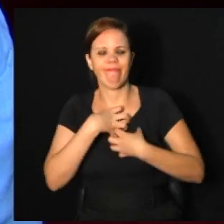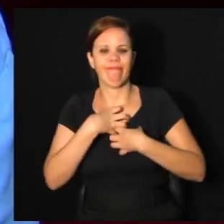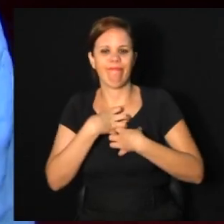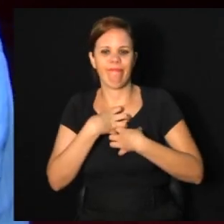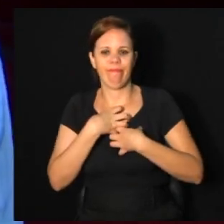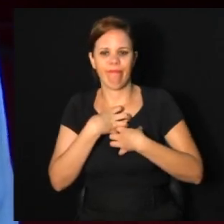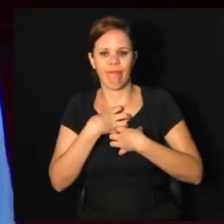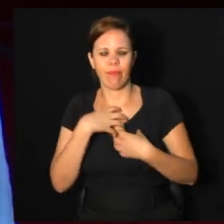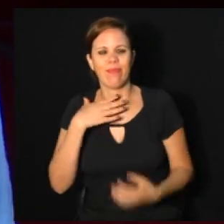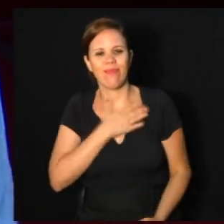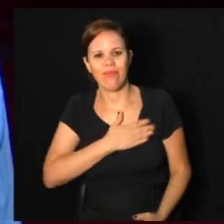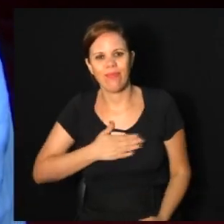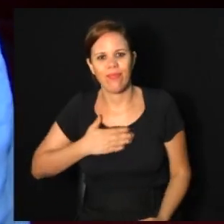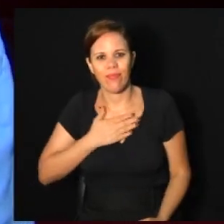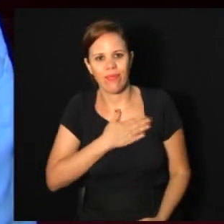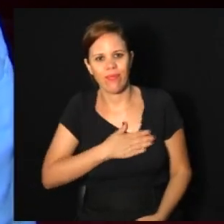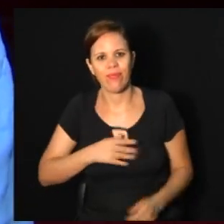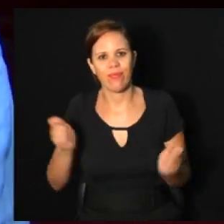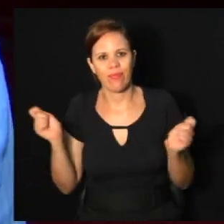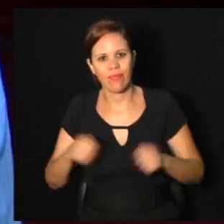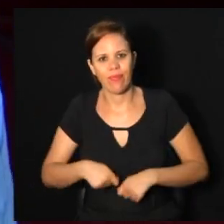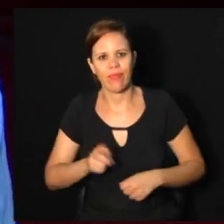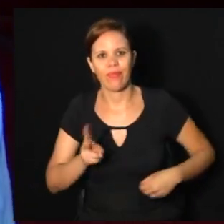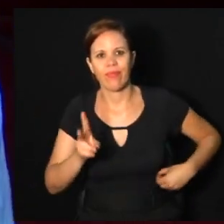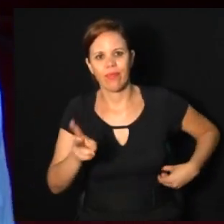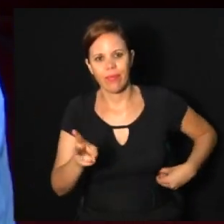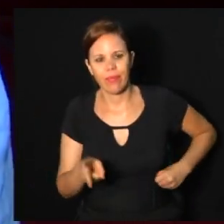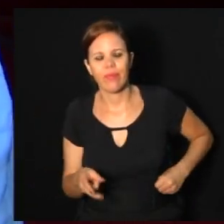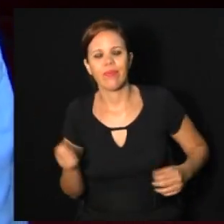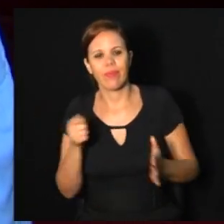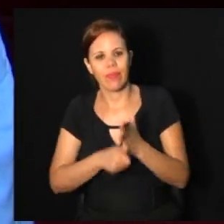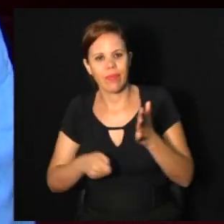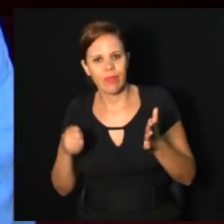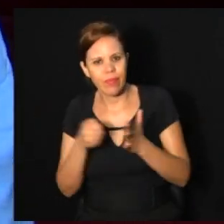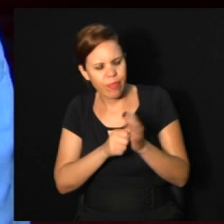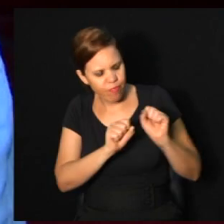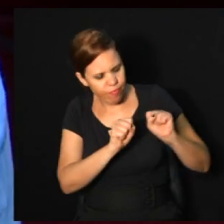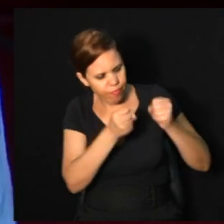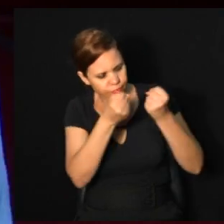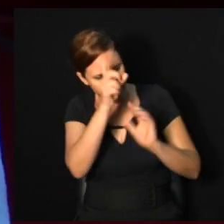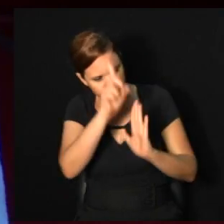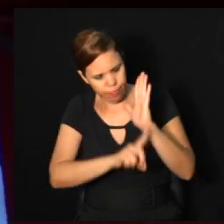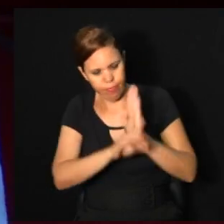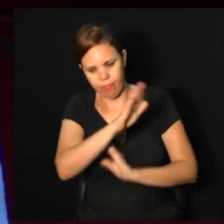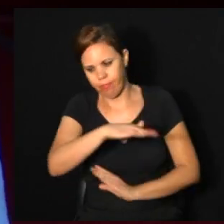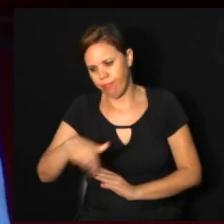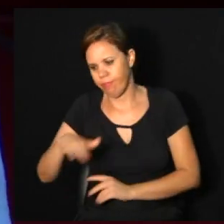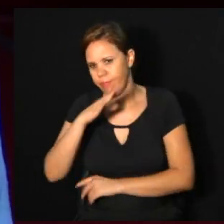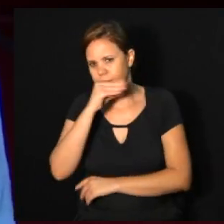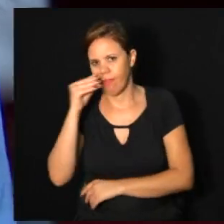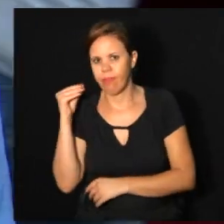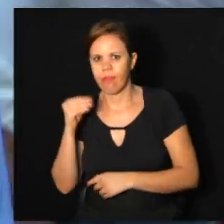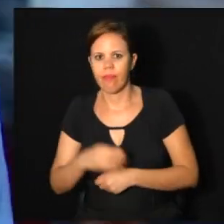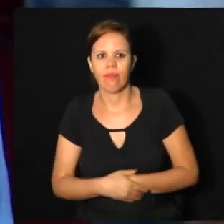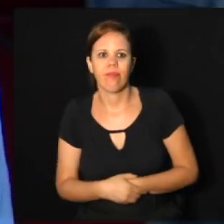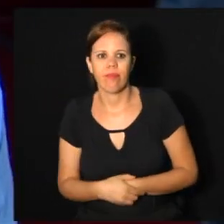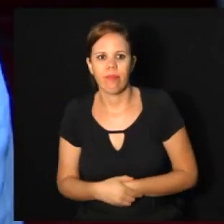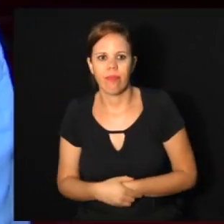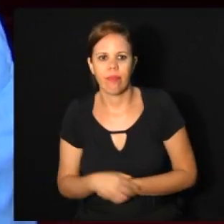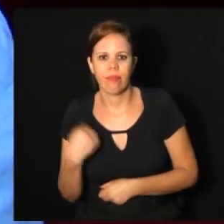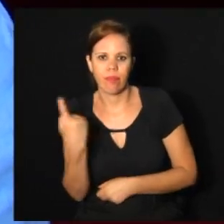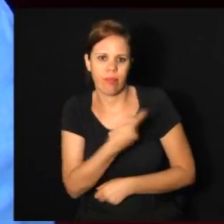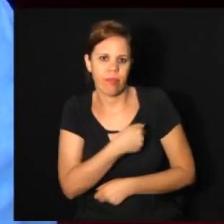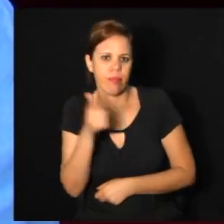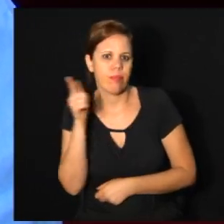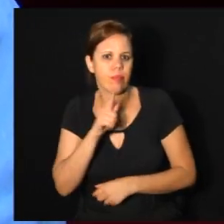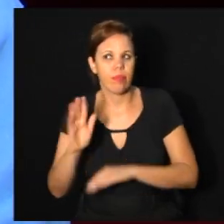de satisfação de poder continuar nessa luta em defesa dos direitos da criança e do adolescente, né, para que a gente